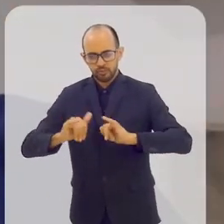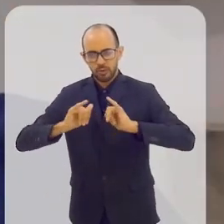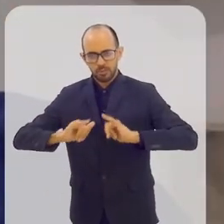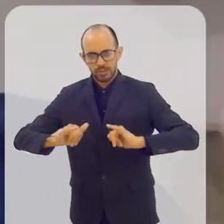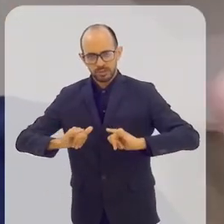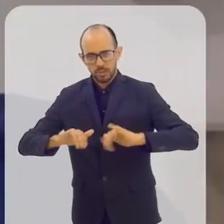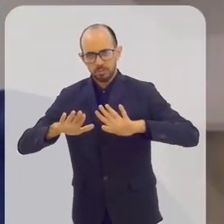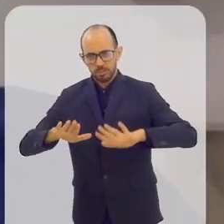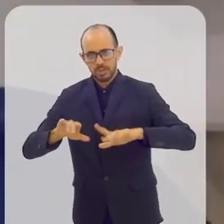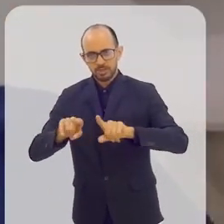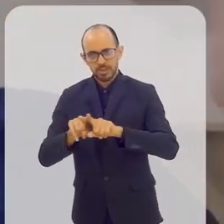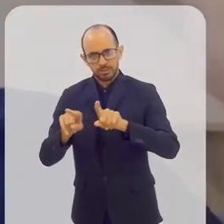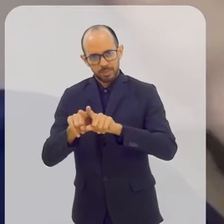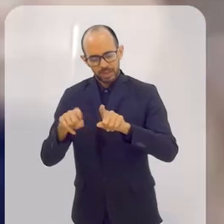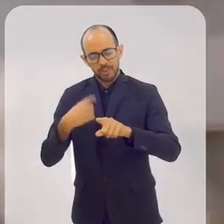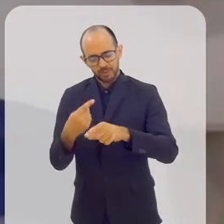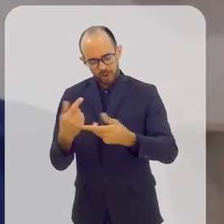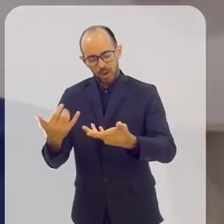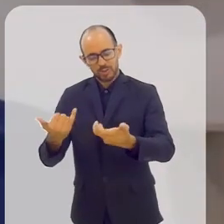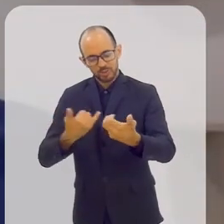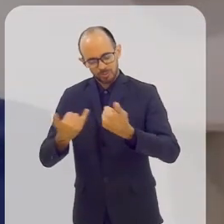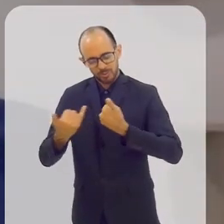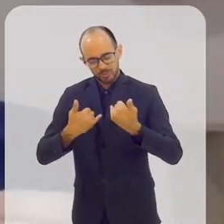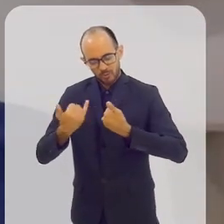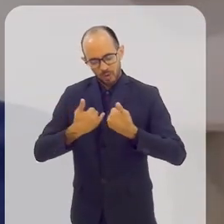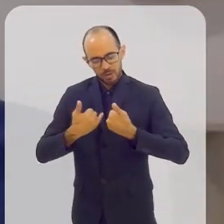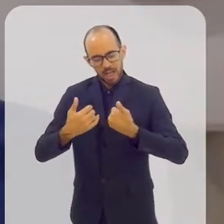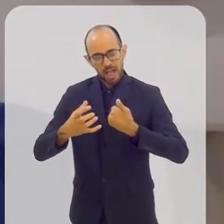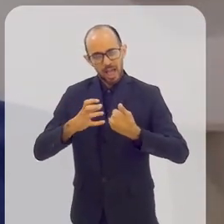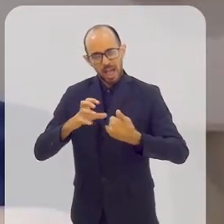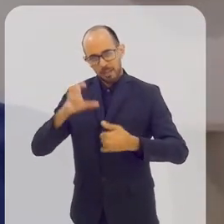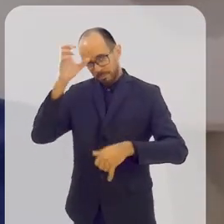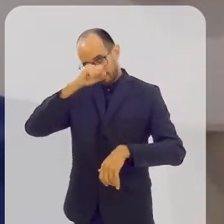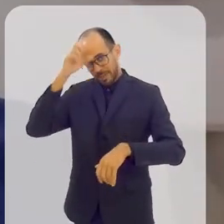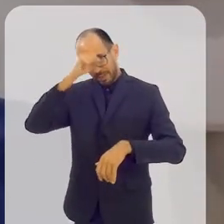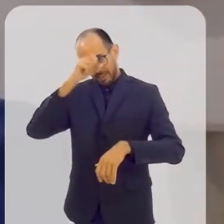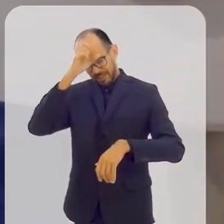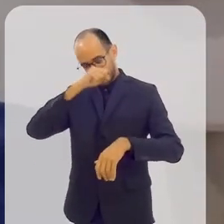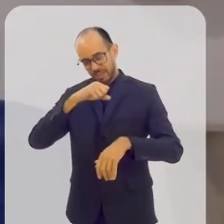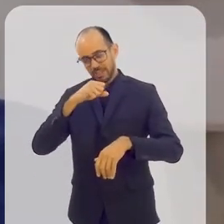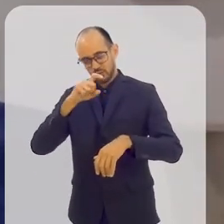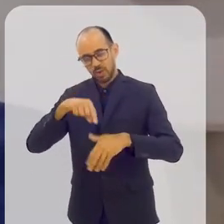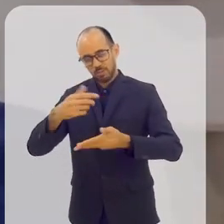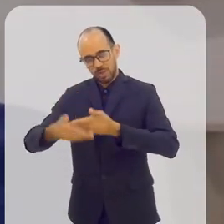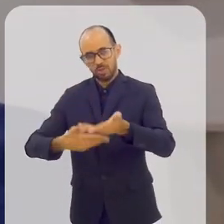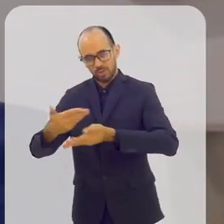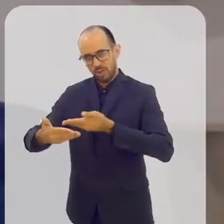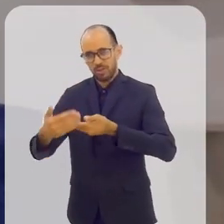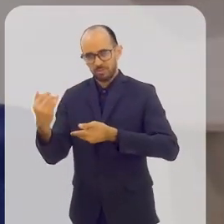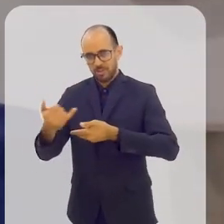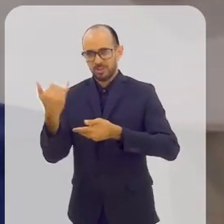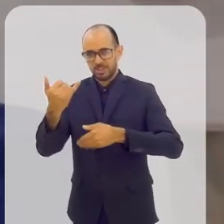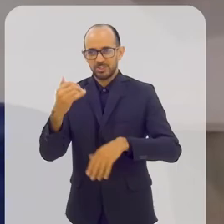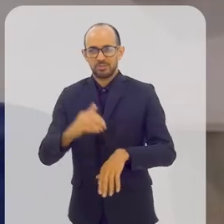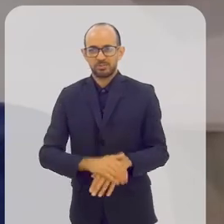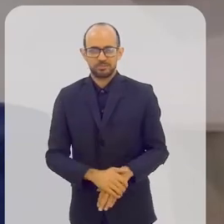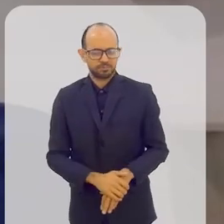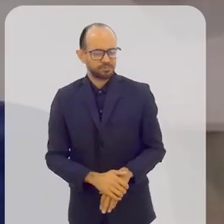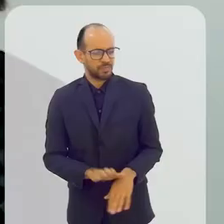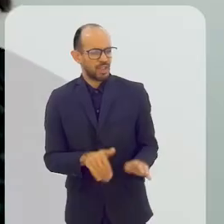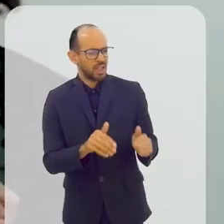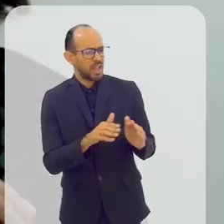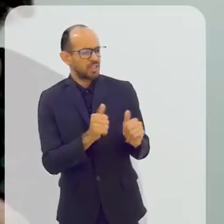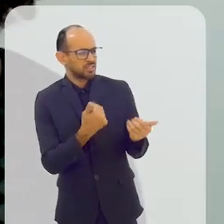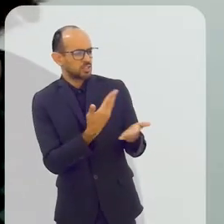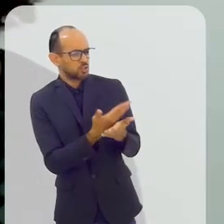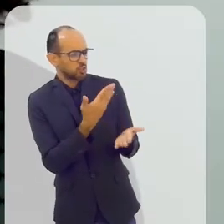informação, nós estamos absorvendo muita informação. Então, tem sido uma troca muito gratificante nesse projeto. Essas escolas